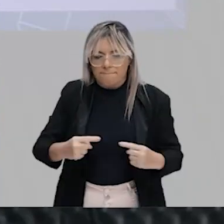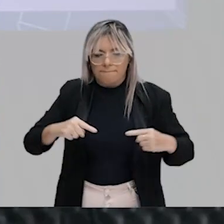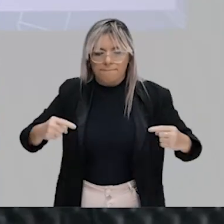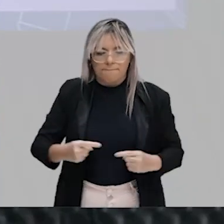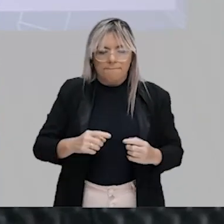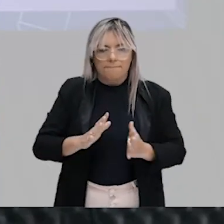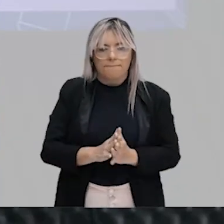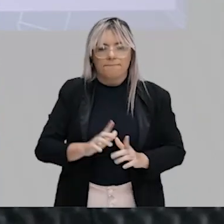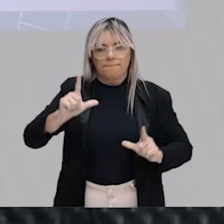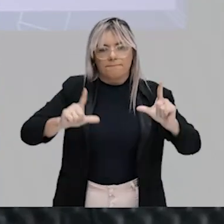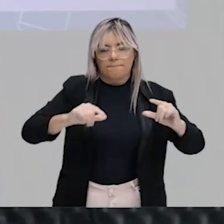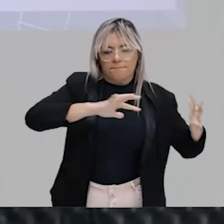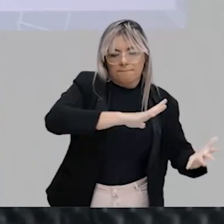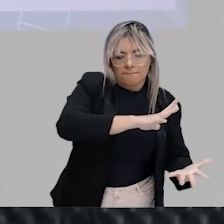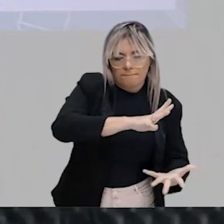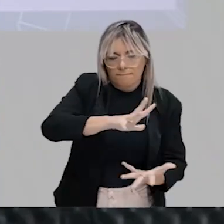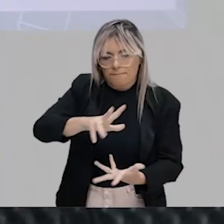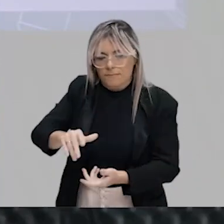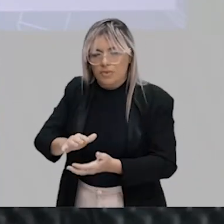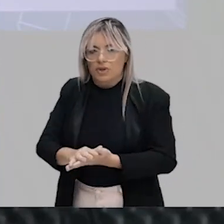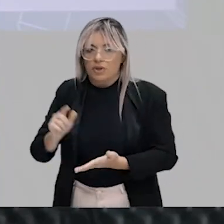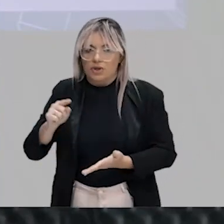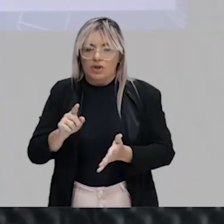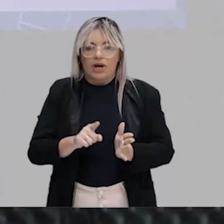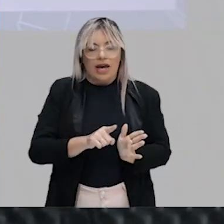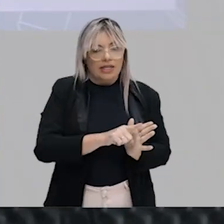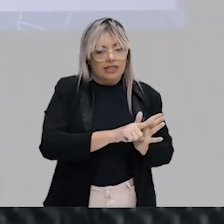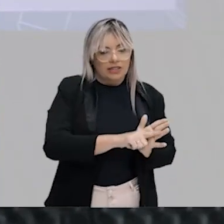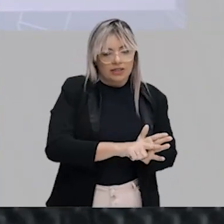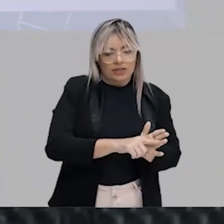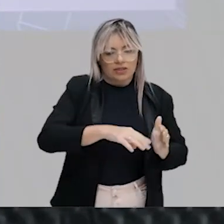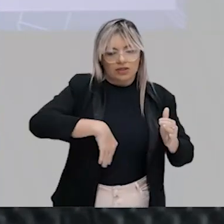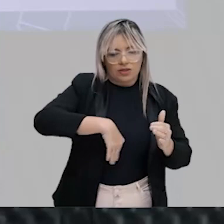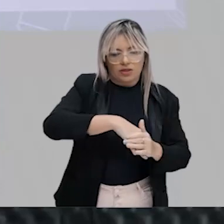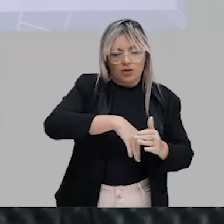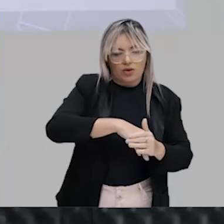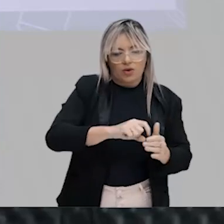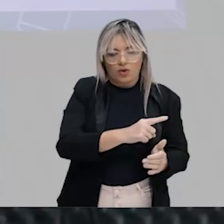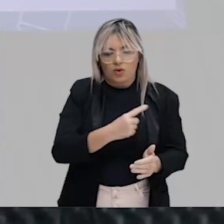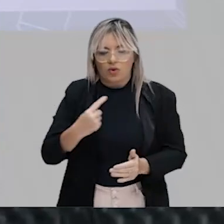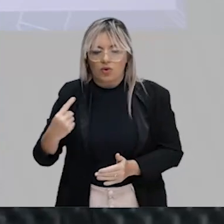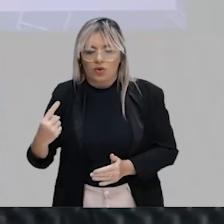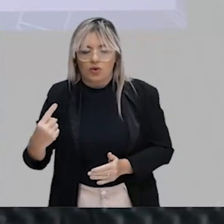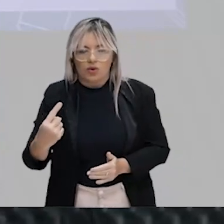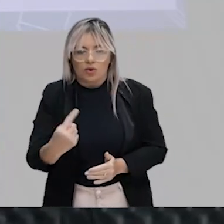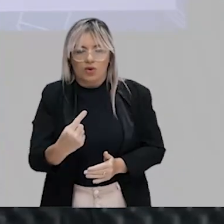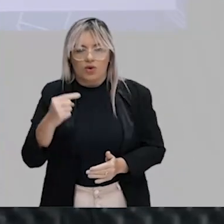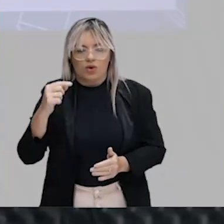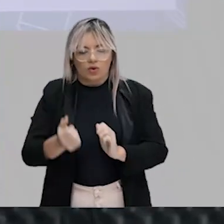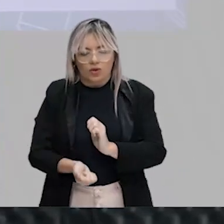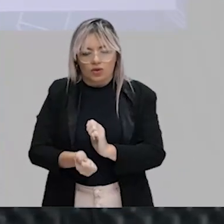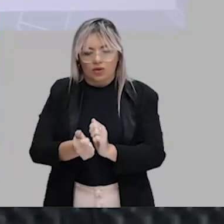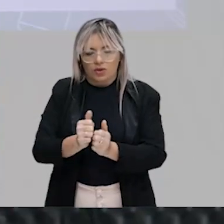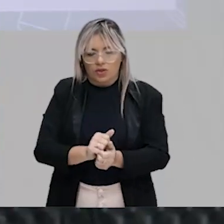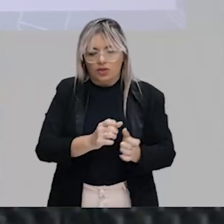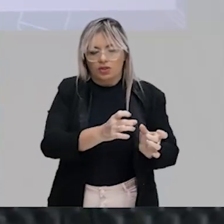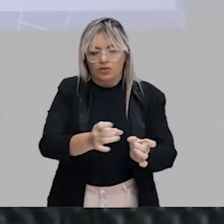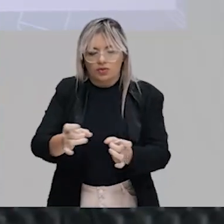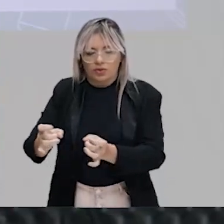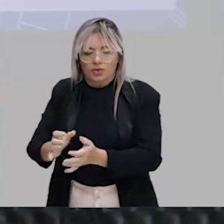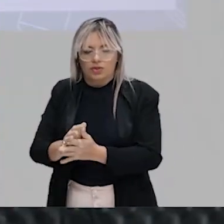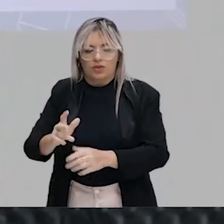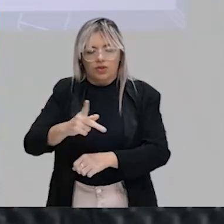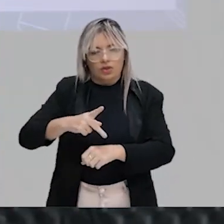Com exceção do futebol no Brasil, o único esporte que vende muitas cotas de pay-per-view. Então, falei até para vocês ainda há pouco,